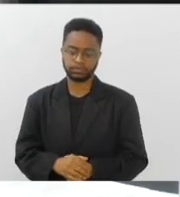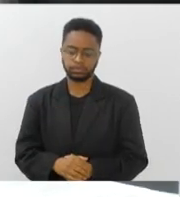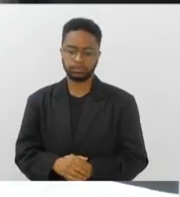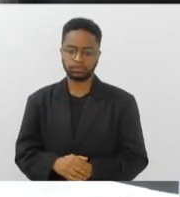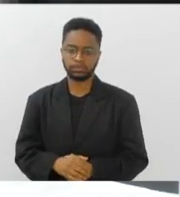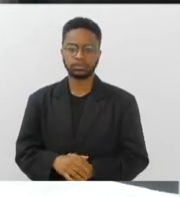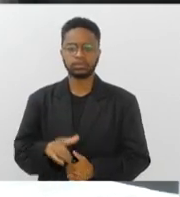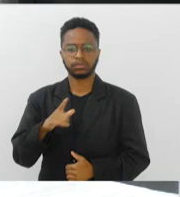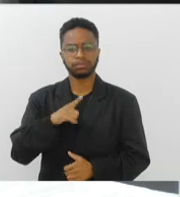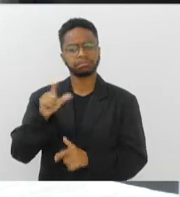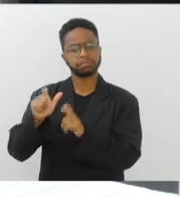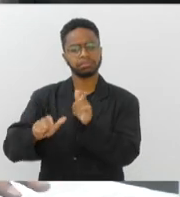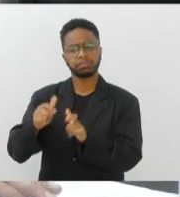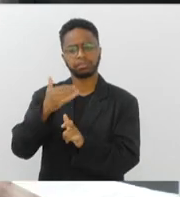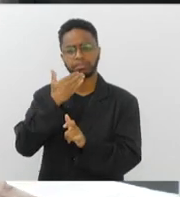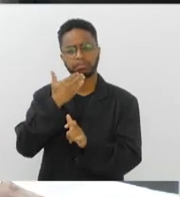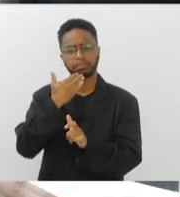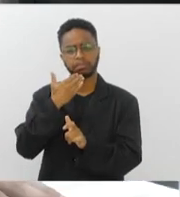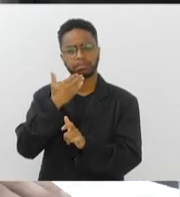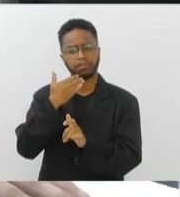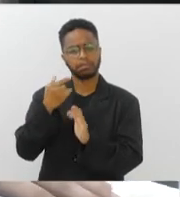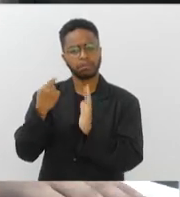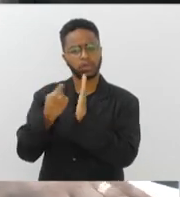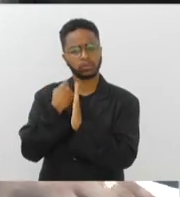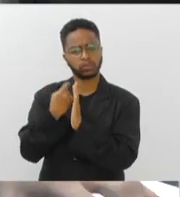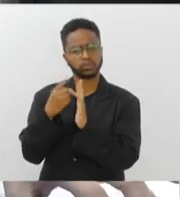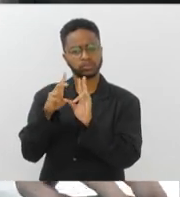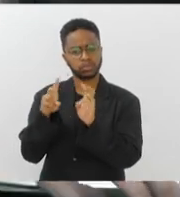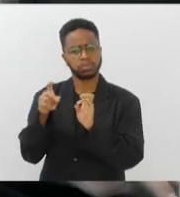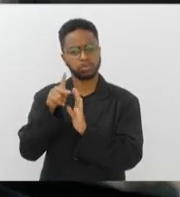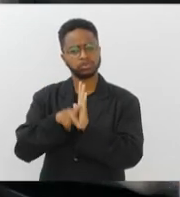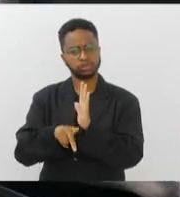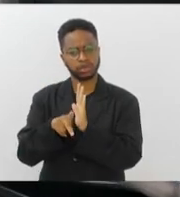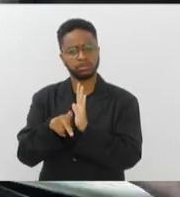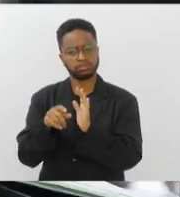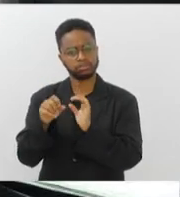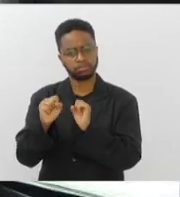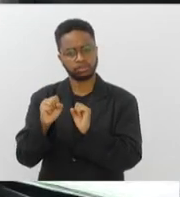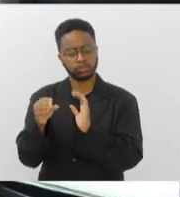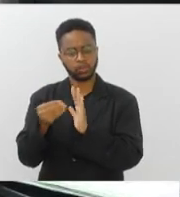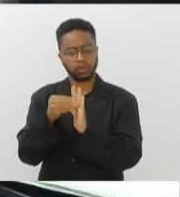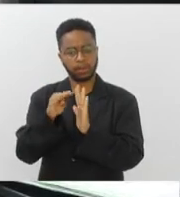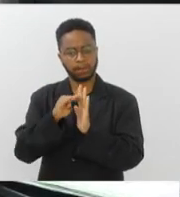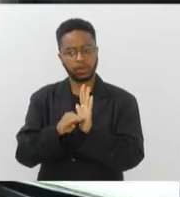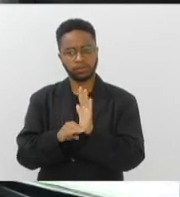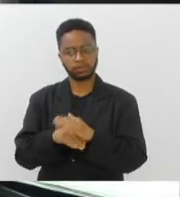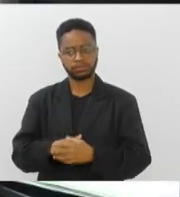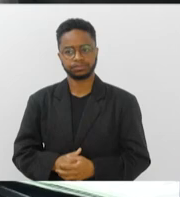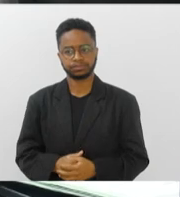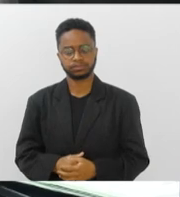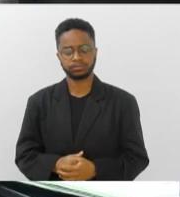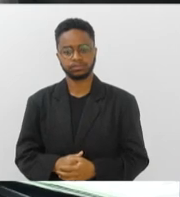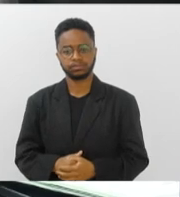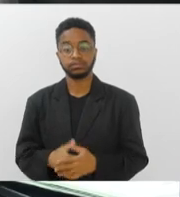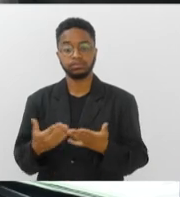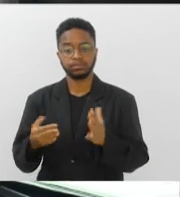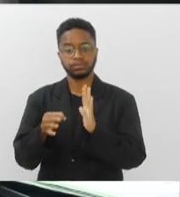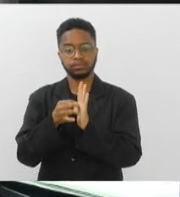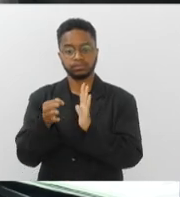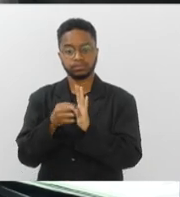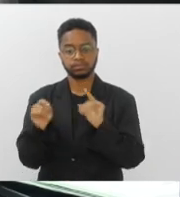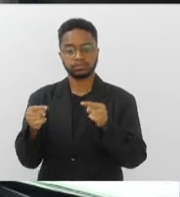me questionou, alguém da sociedade civil me questionou sobre esse projeto outro dia. É verdade. Vamos trazê-lo à pauta. Então, o parecer é